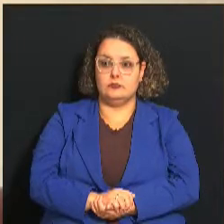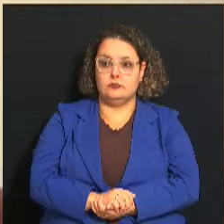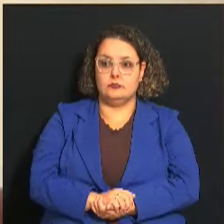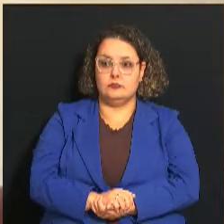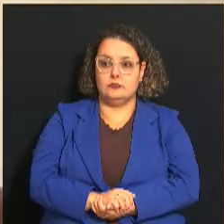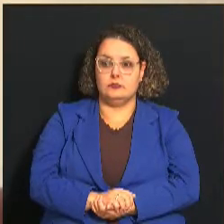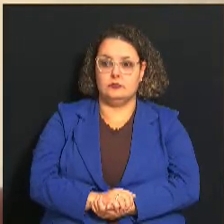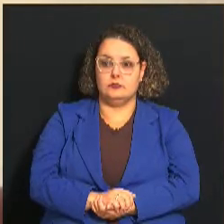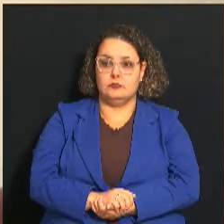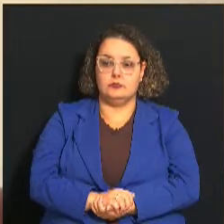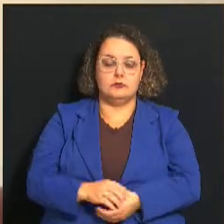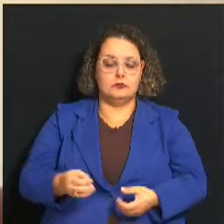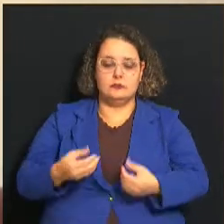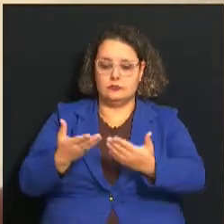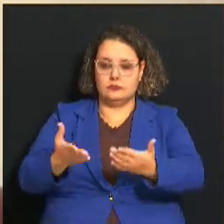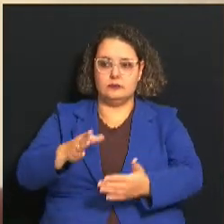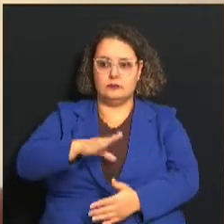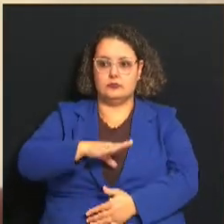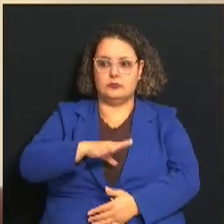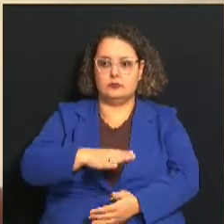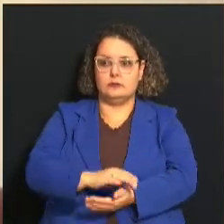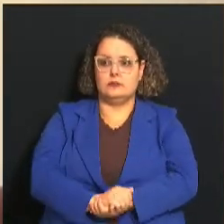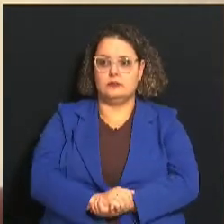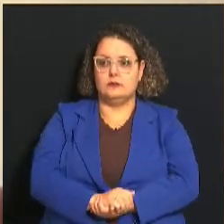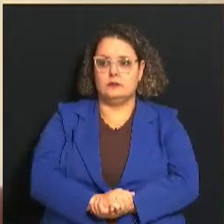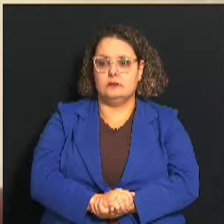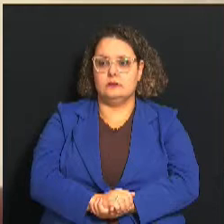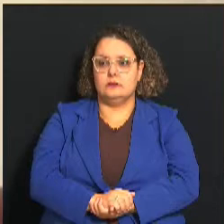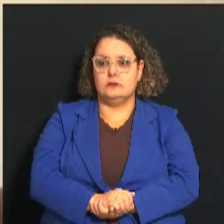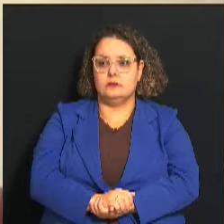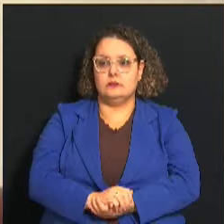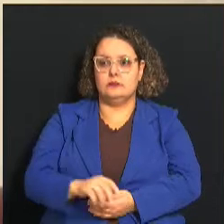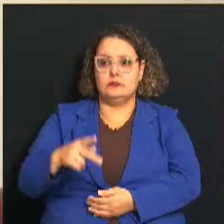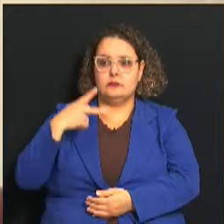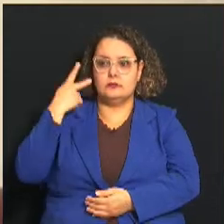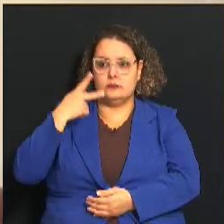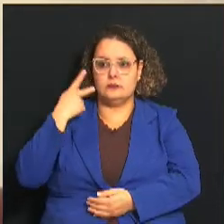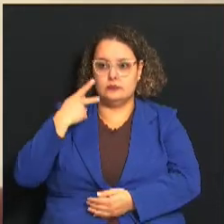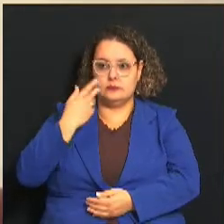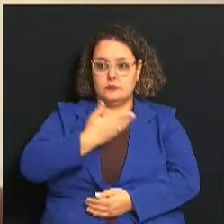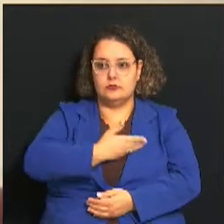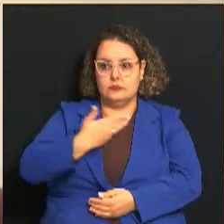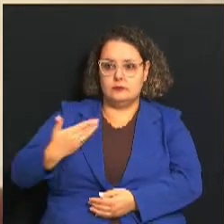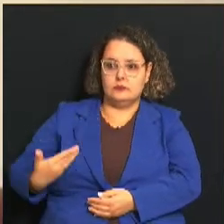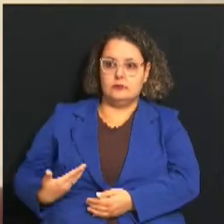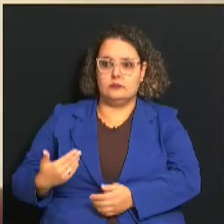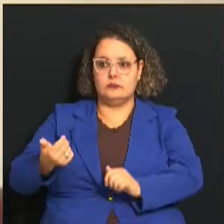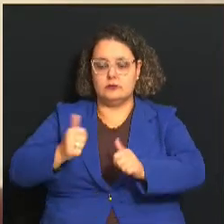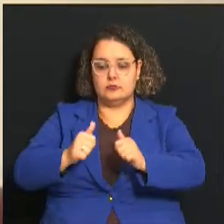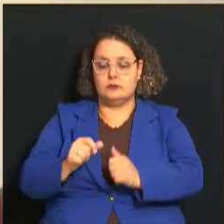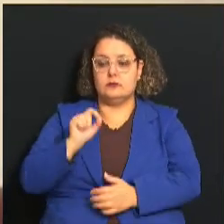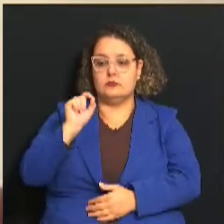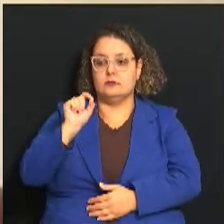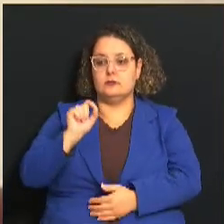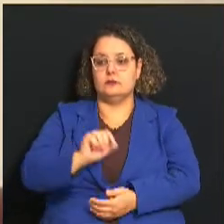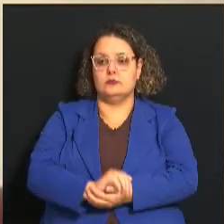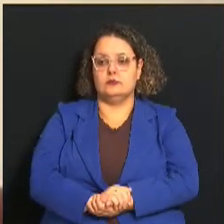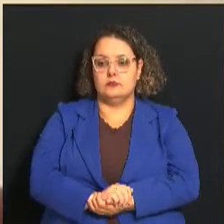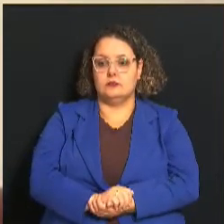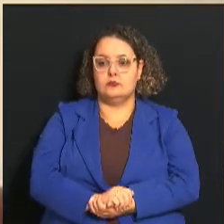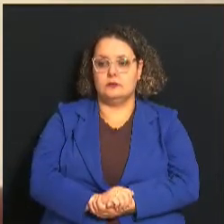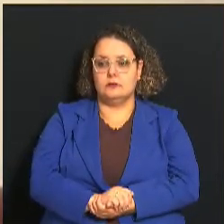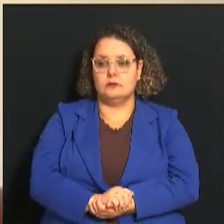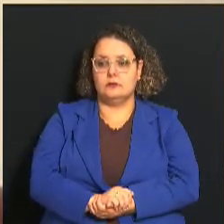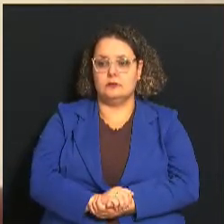prestar para a cidade, para a casa, enfim, para a política pública, eu avalio o seguinte, a Maria